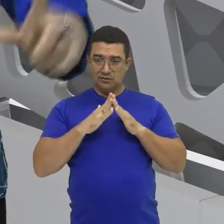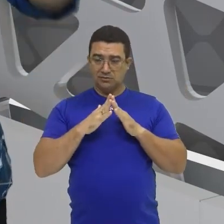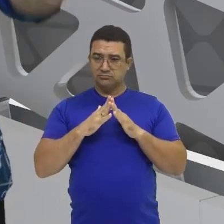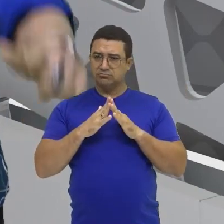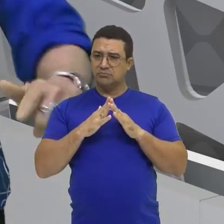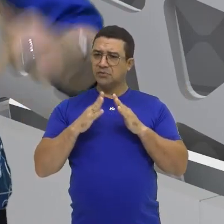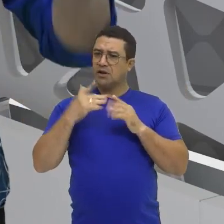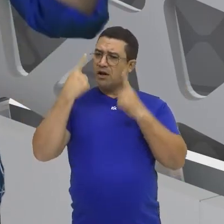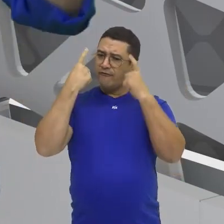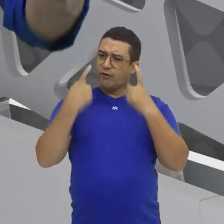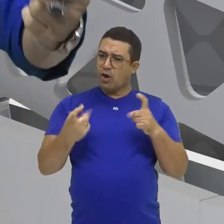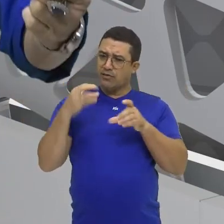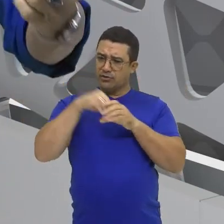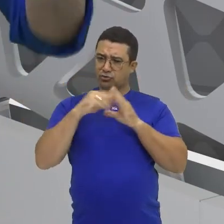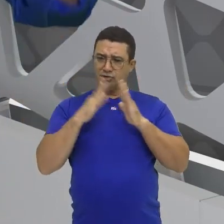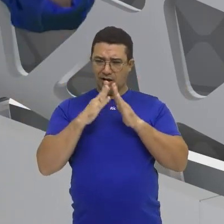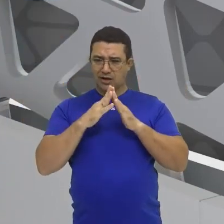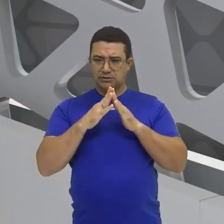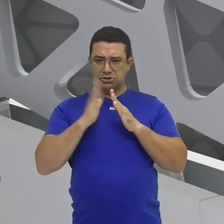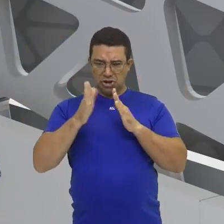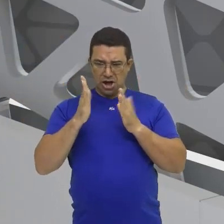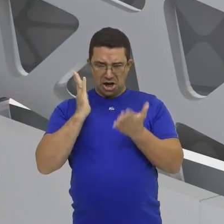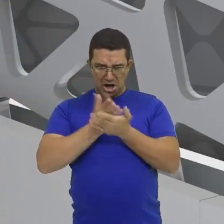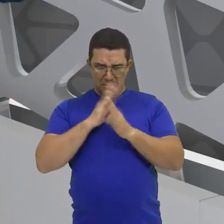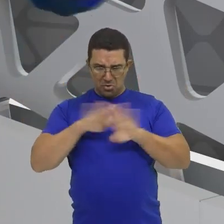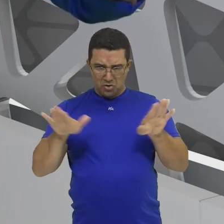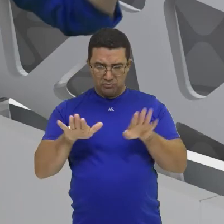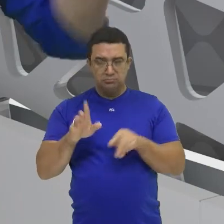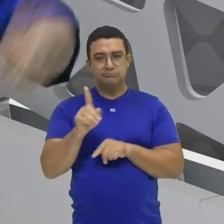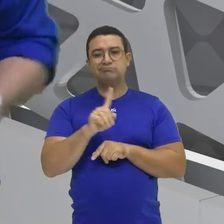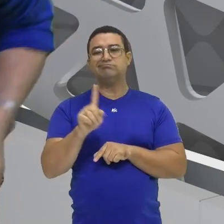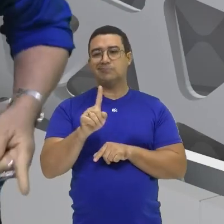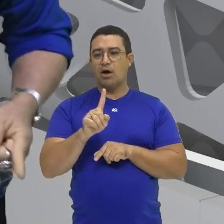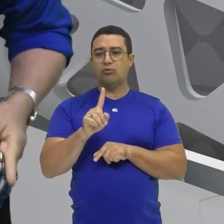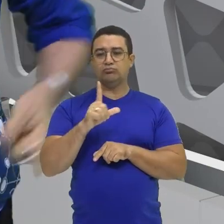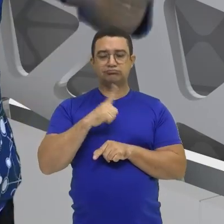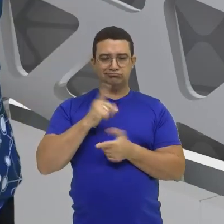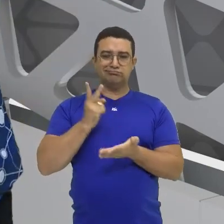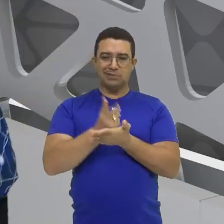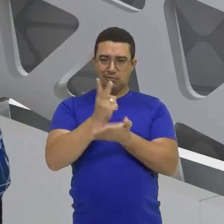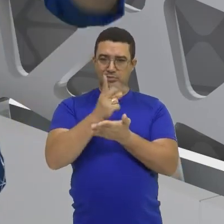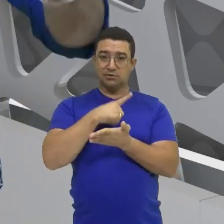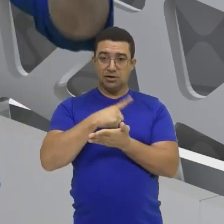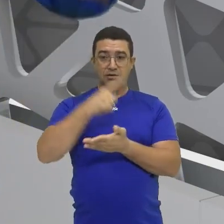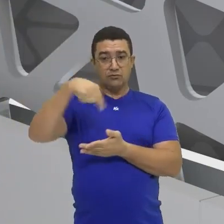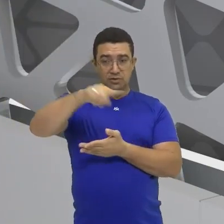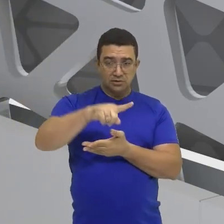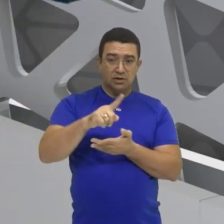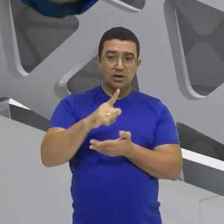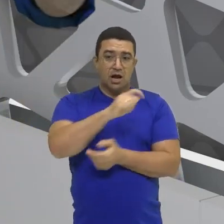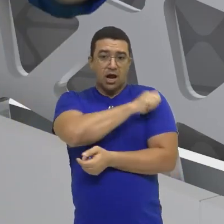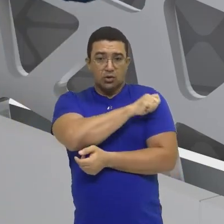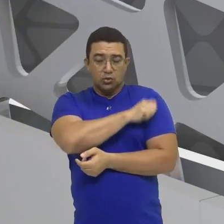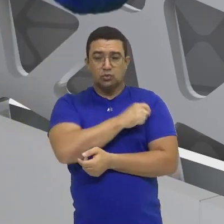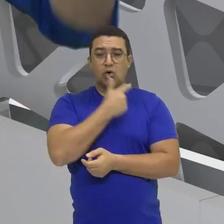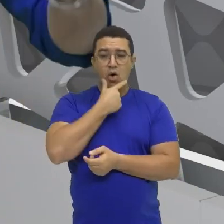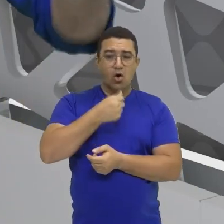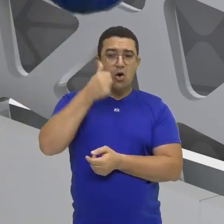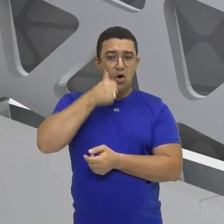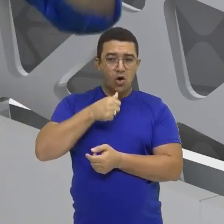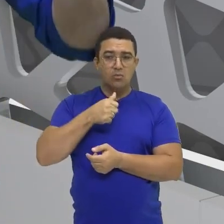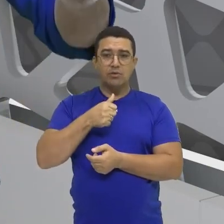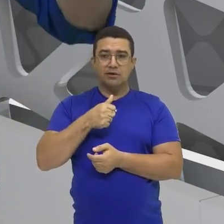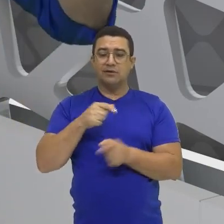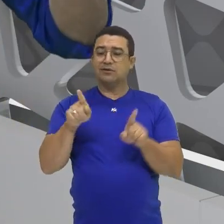Não, mas há uma luta das mulheres. Por isso que você, estudante protagonista, mulheres e rapazes também,